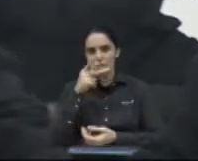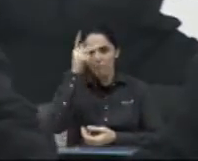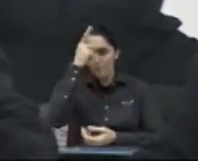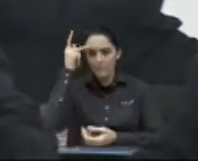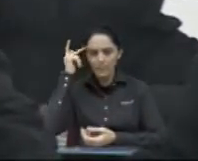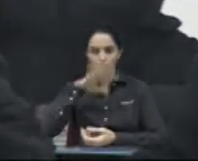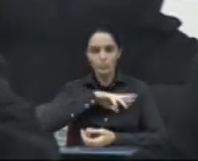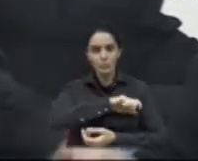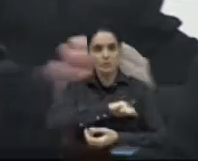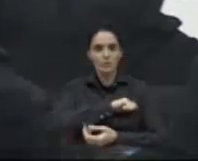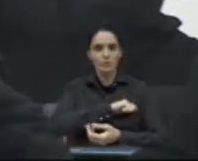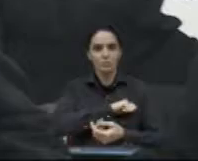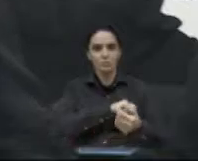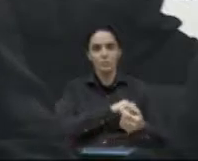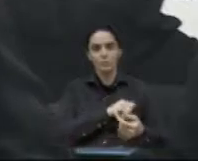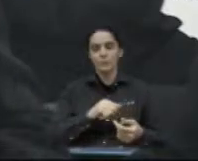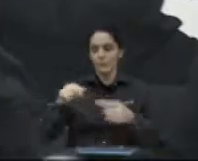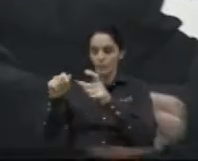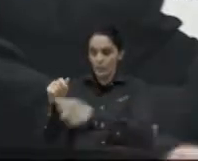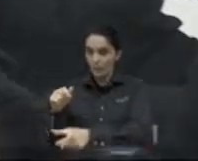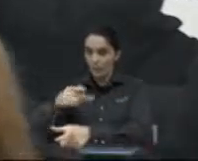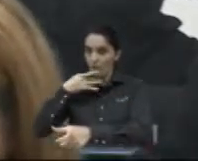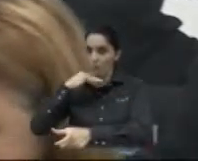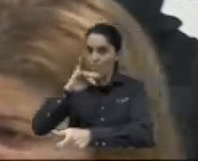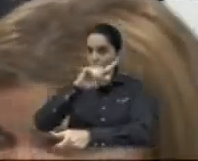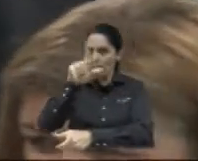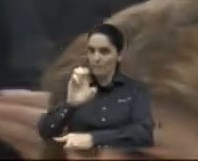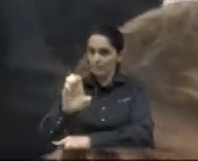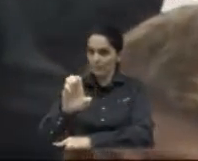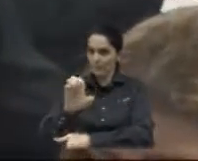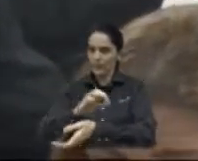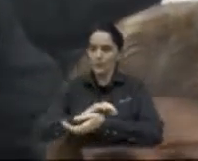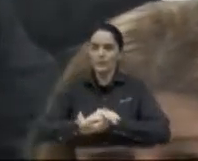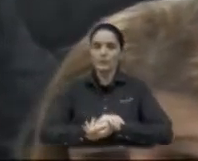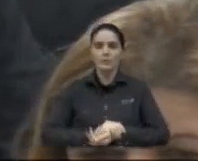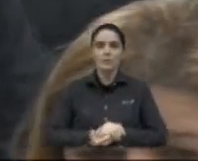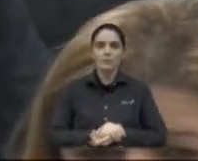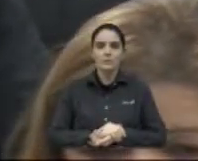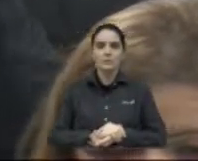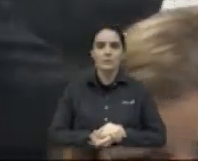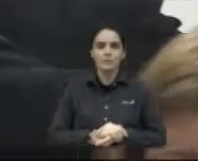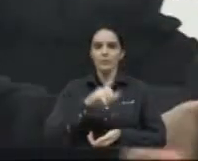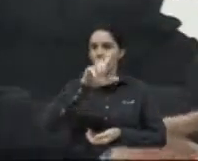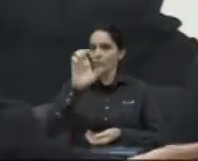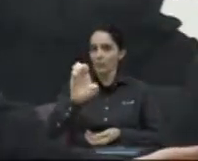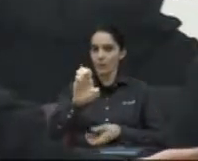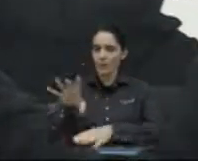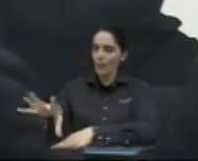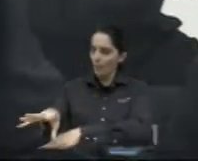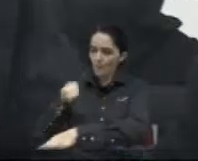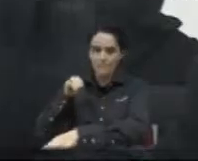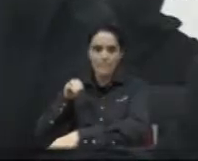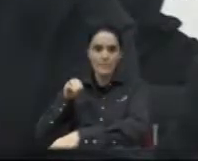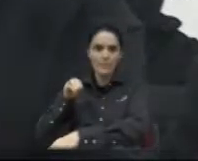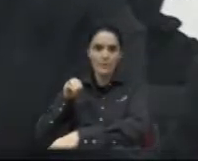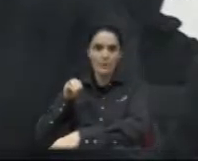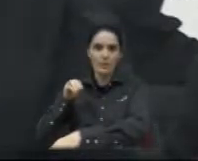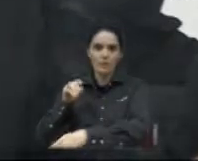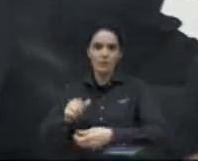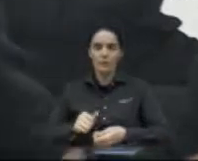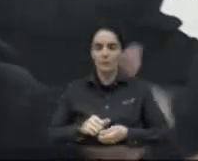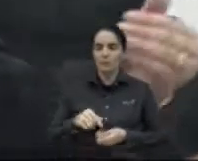pai, pessoa que eu tenho certeza que Vossa Excelência se espelhou em tudo na sua vida, uma pessoa que